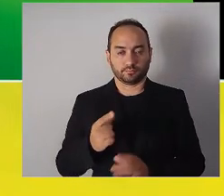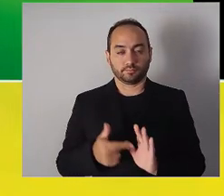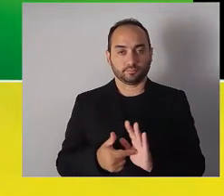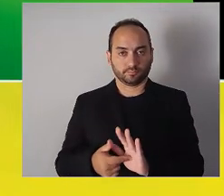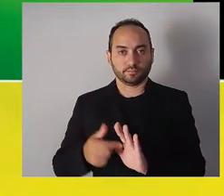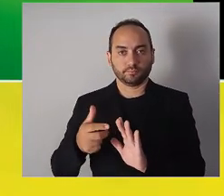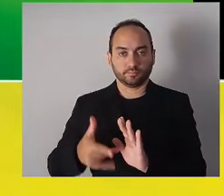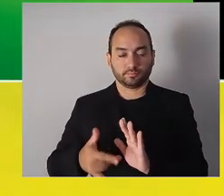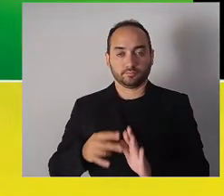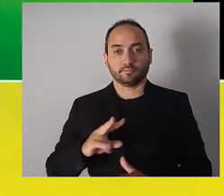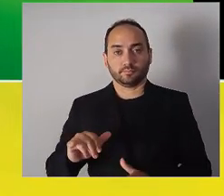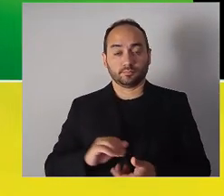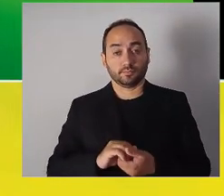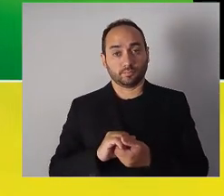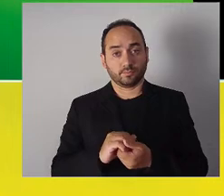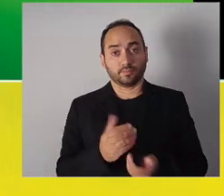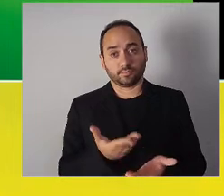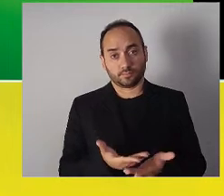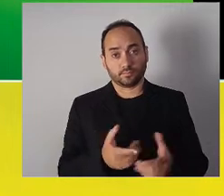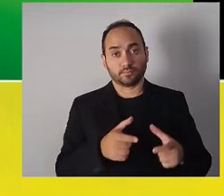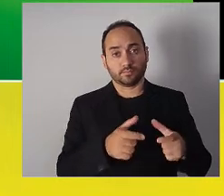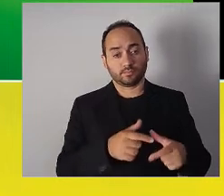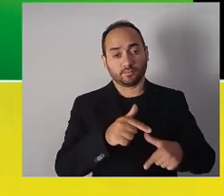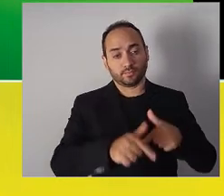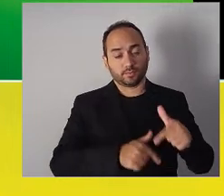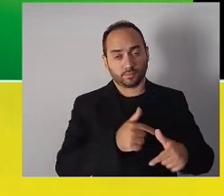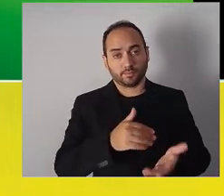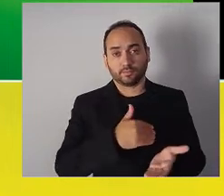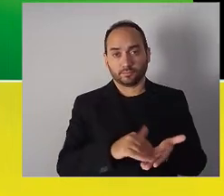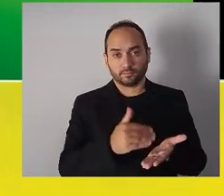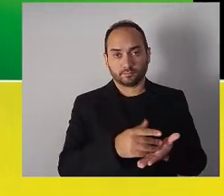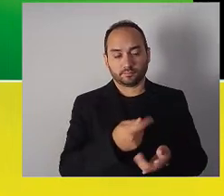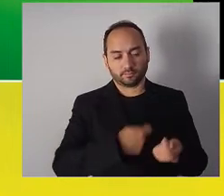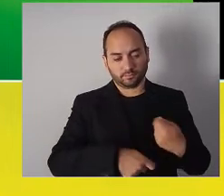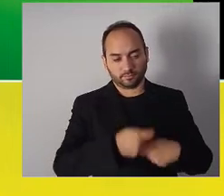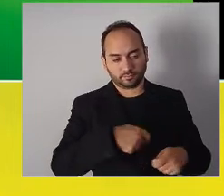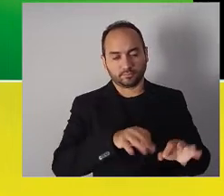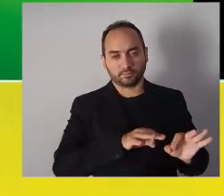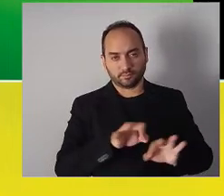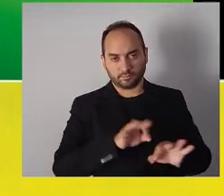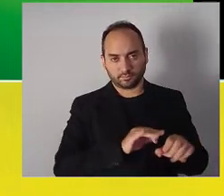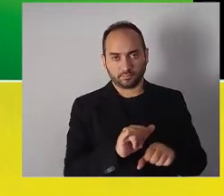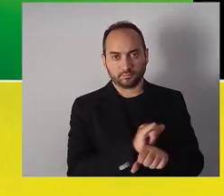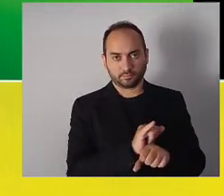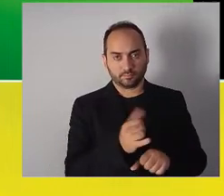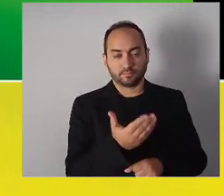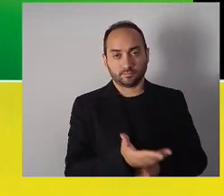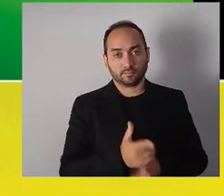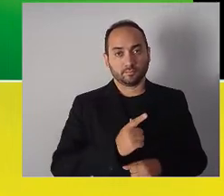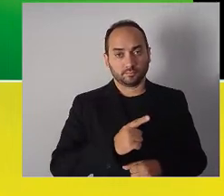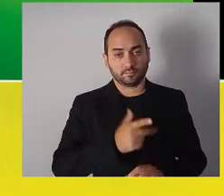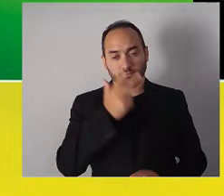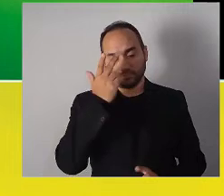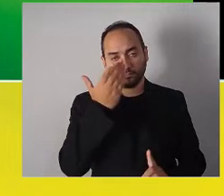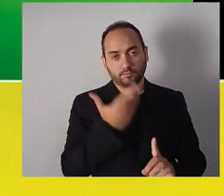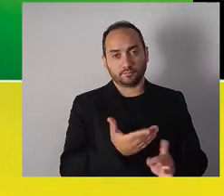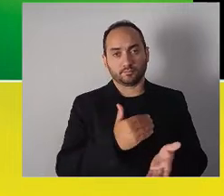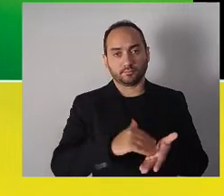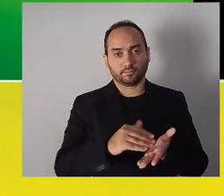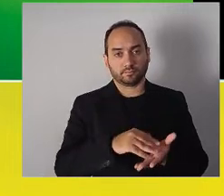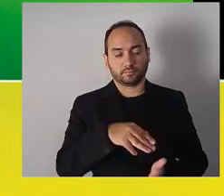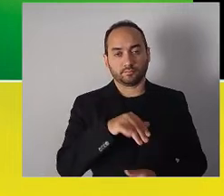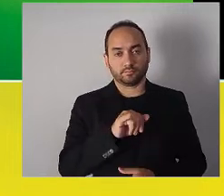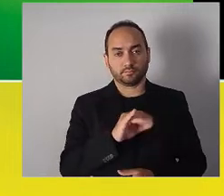cumprimento os servidores da Secretaria de Planejamento Estratégico, a pessoa da secretária, Micheline